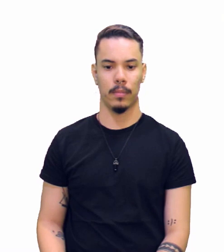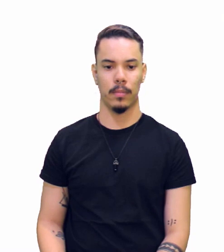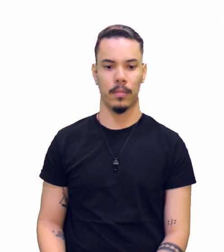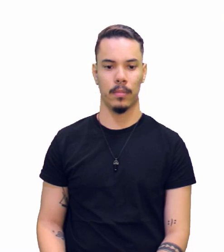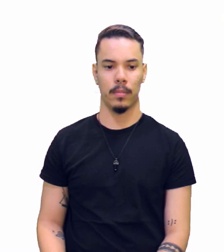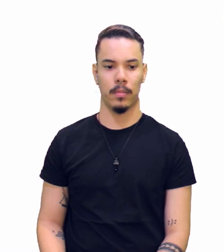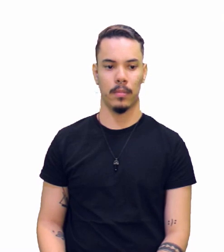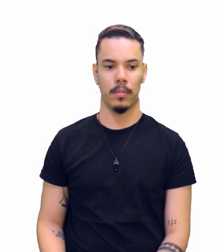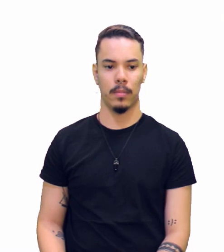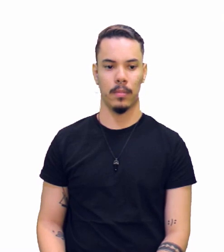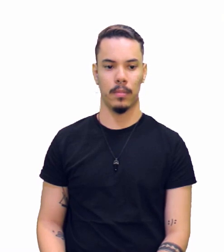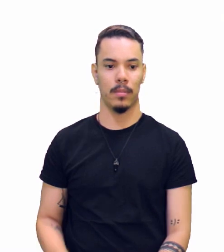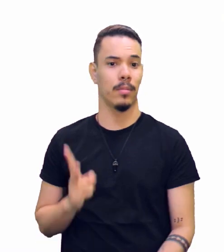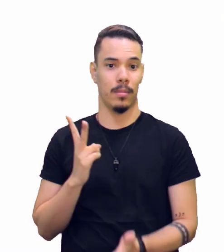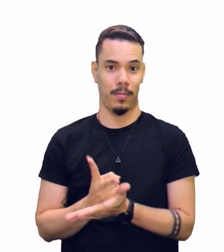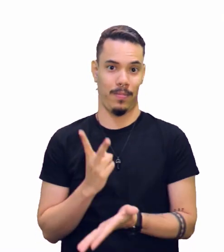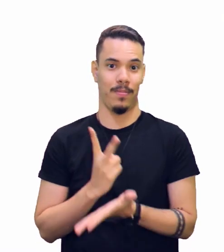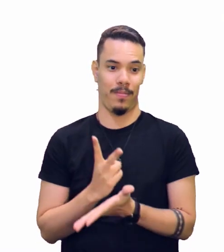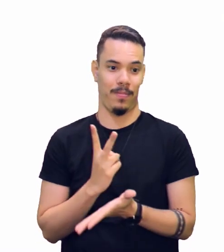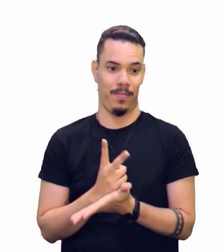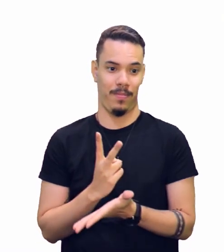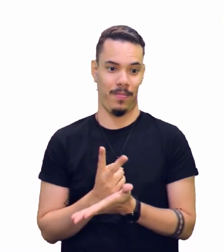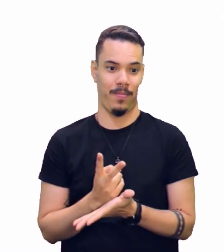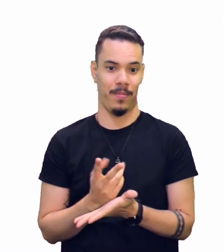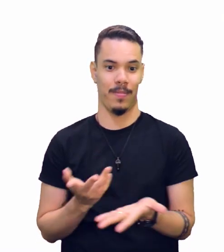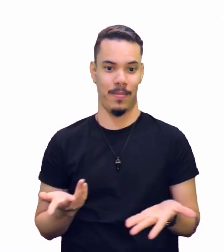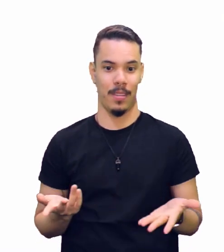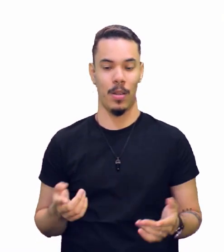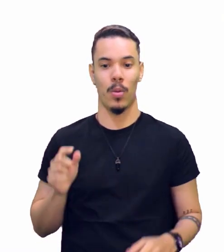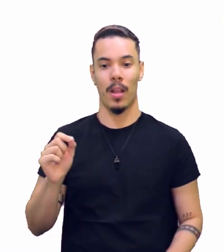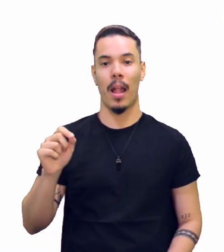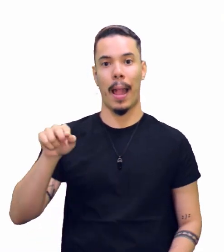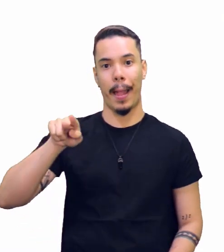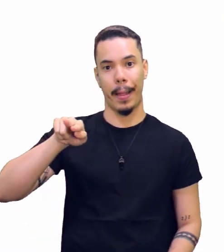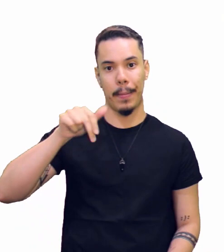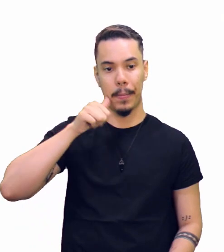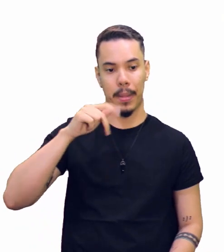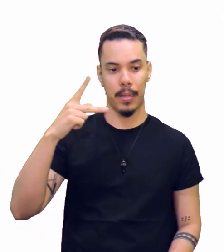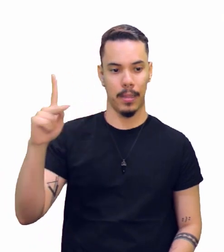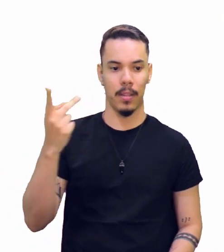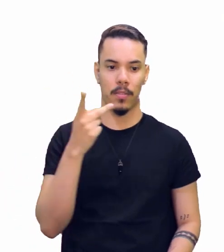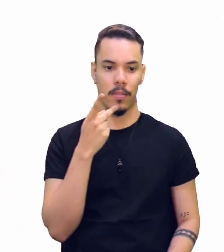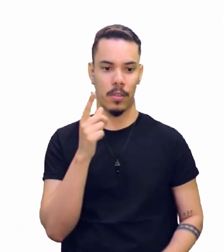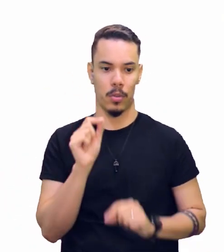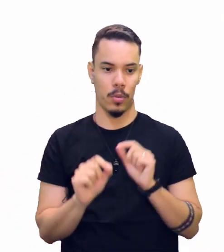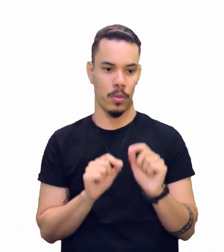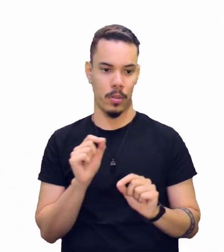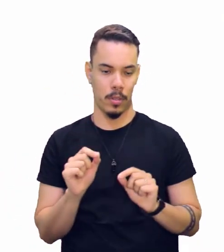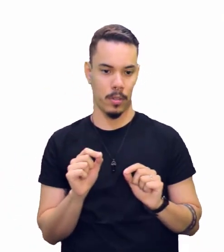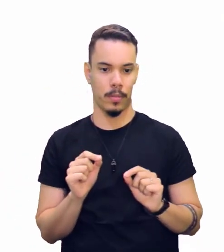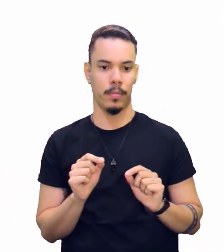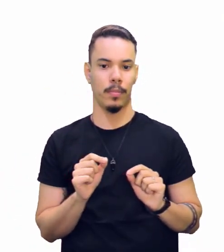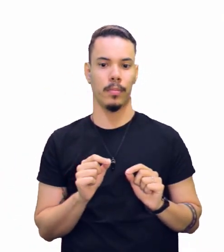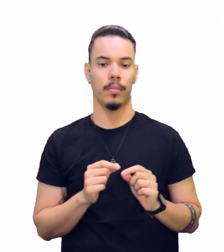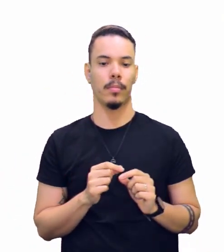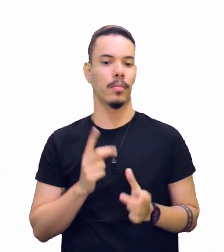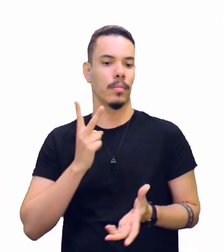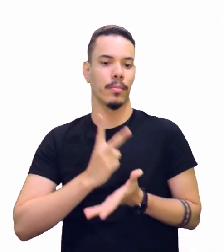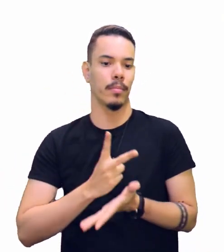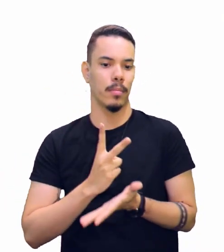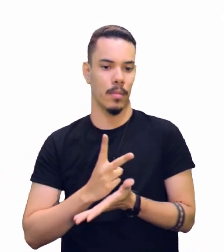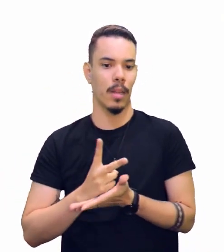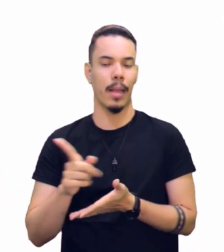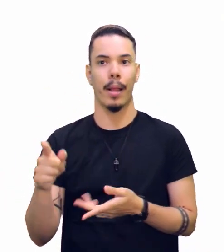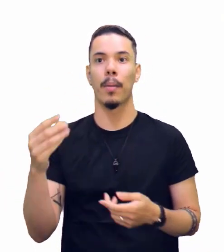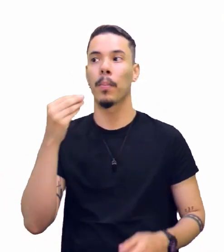ai tem sempre alguém chato para falar alguma coisa dessa né então a irmã dele fala o seguinte que ele my sister irmã dele sempre diz que